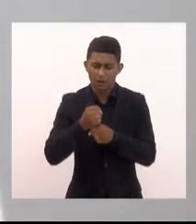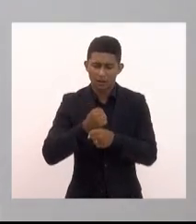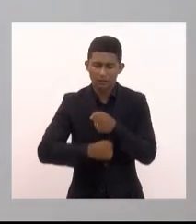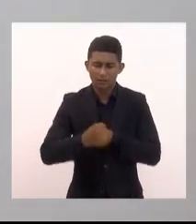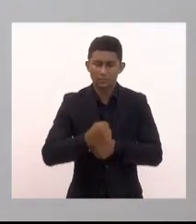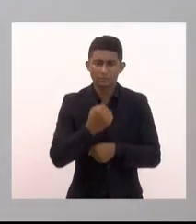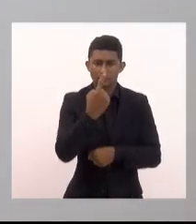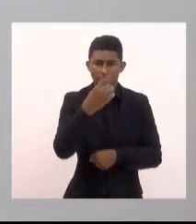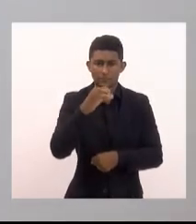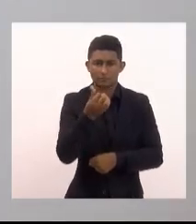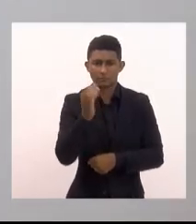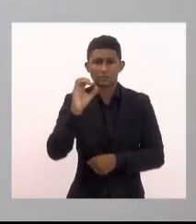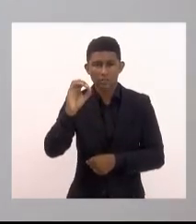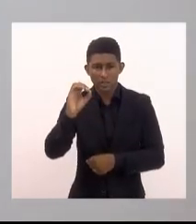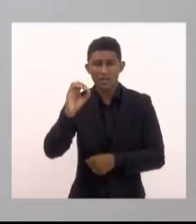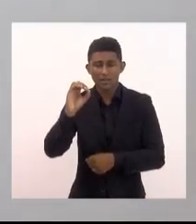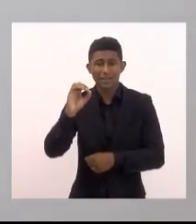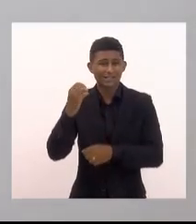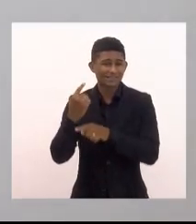1960, entendeu?